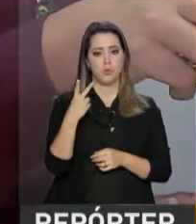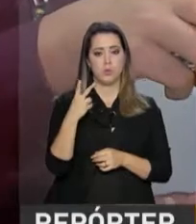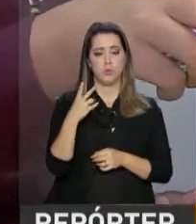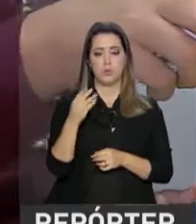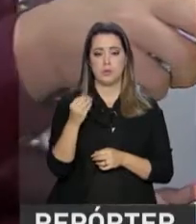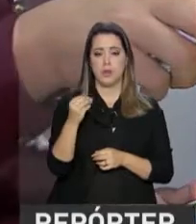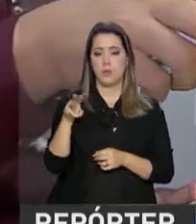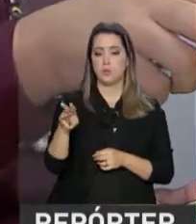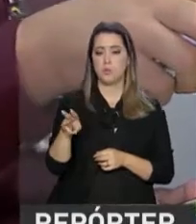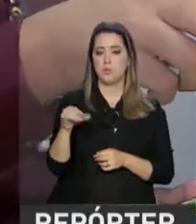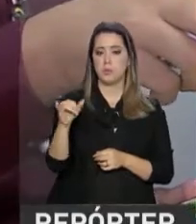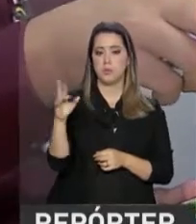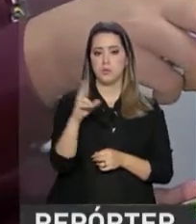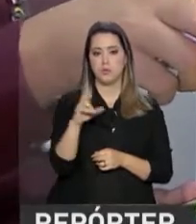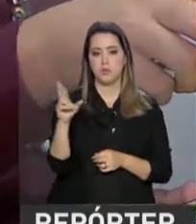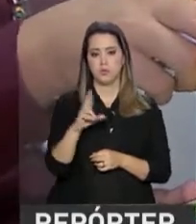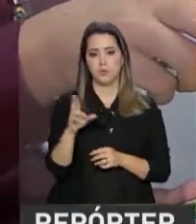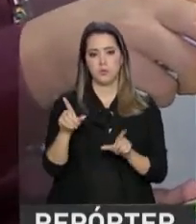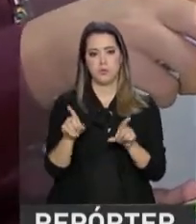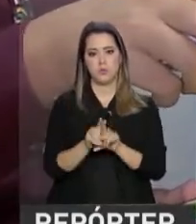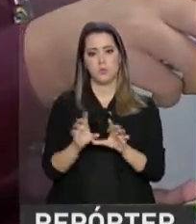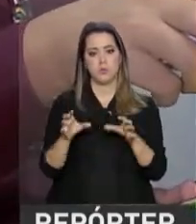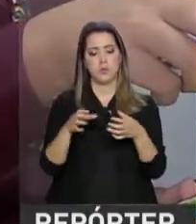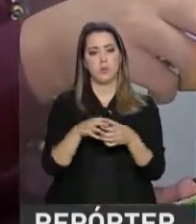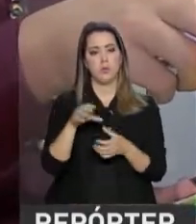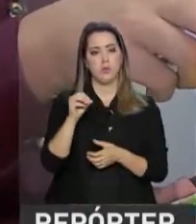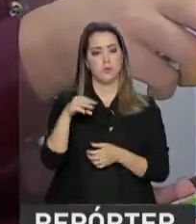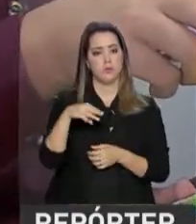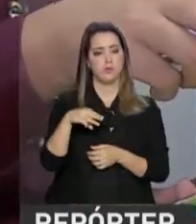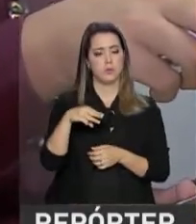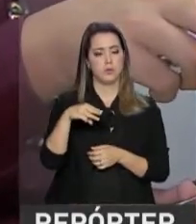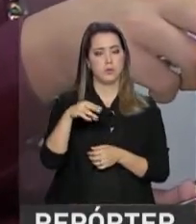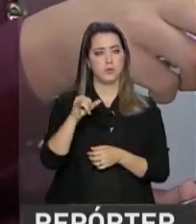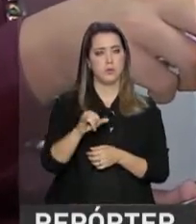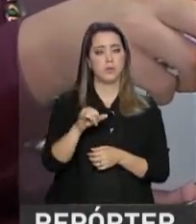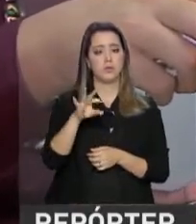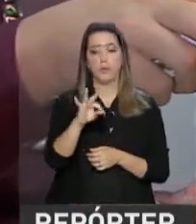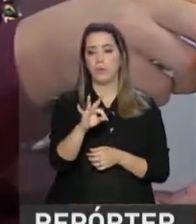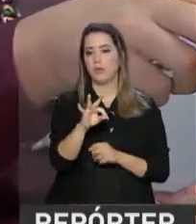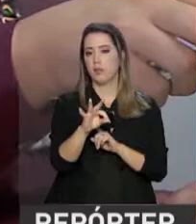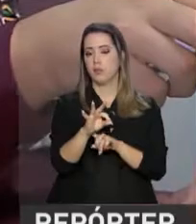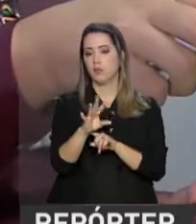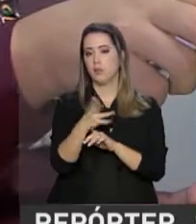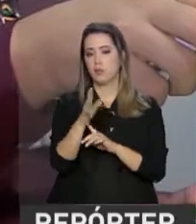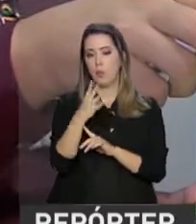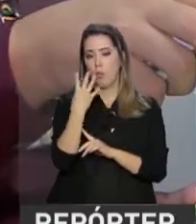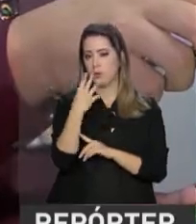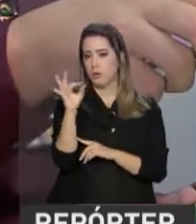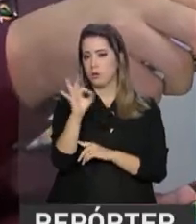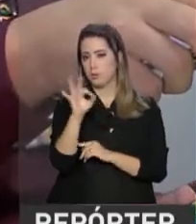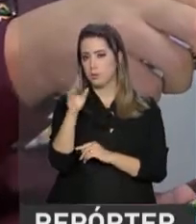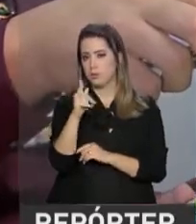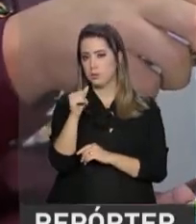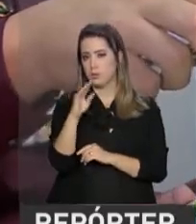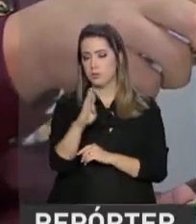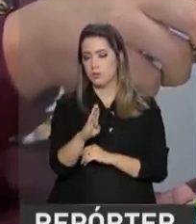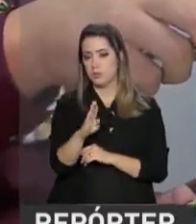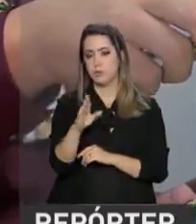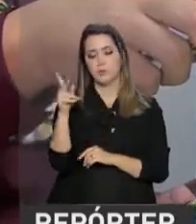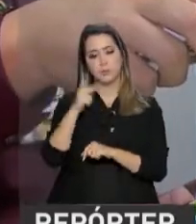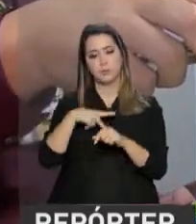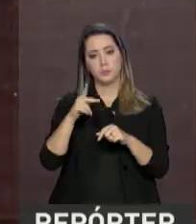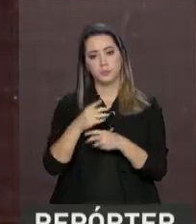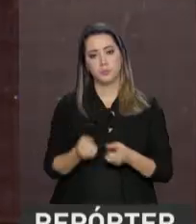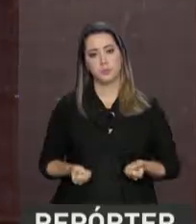reais essa estimativa da organização internacional do trabalho que estabelece que cerca de 4% do pib do país gasta em